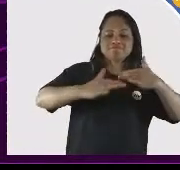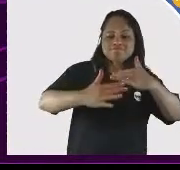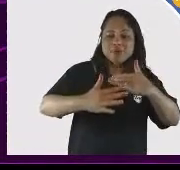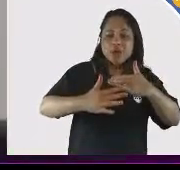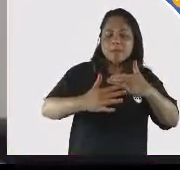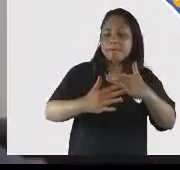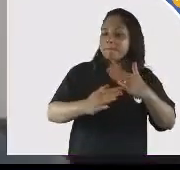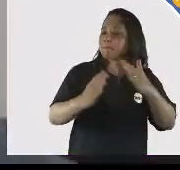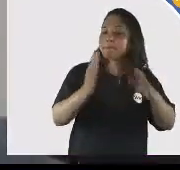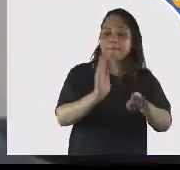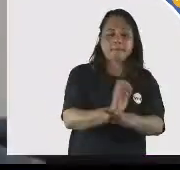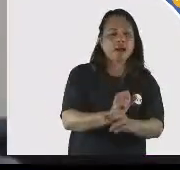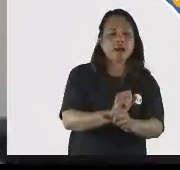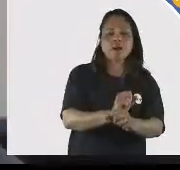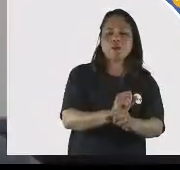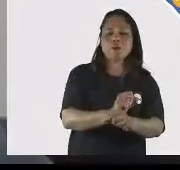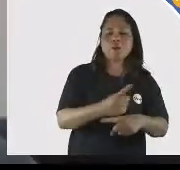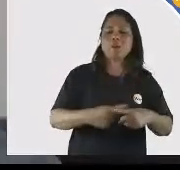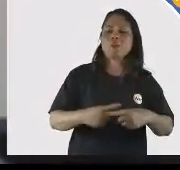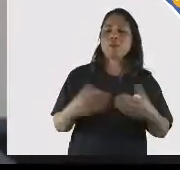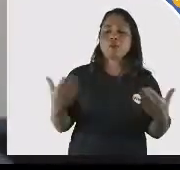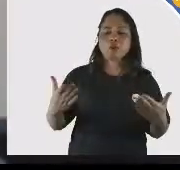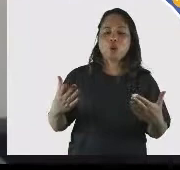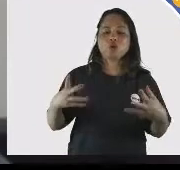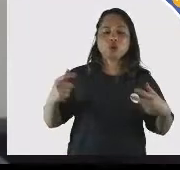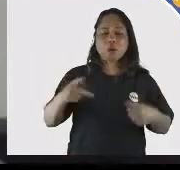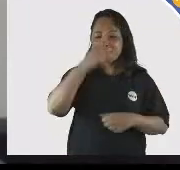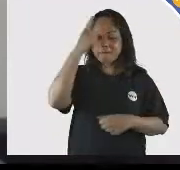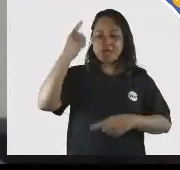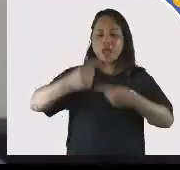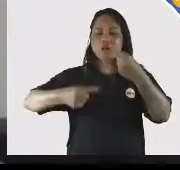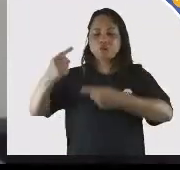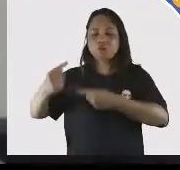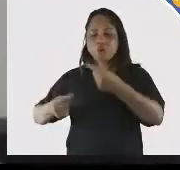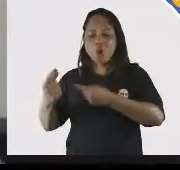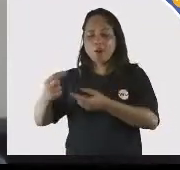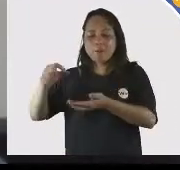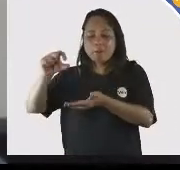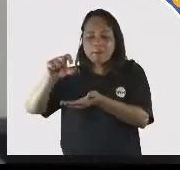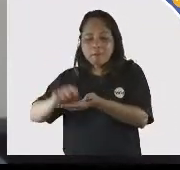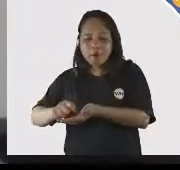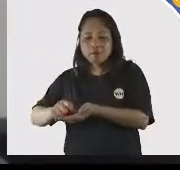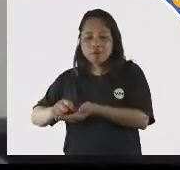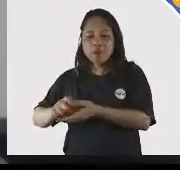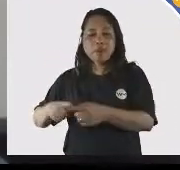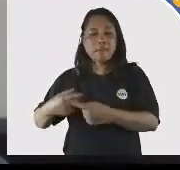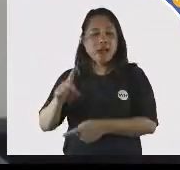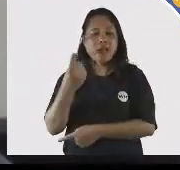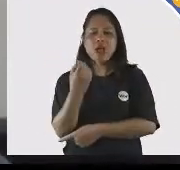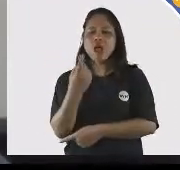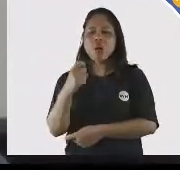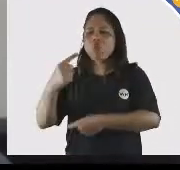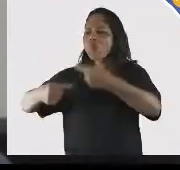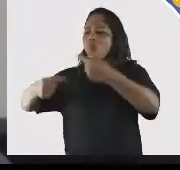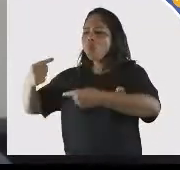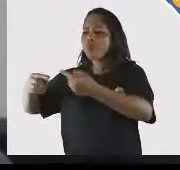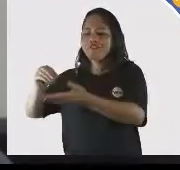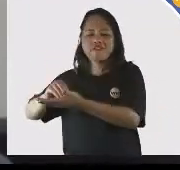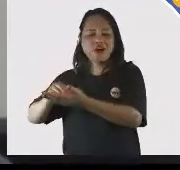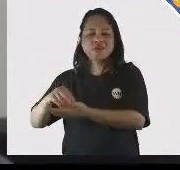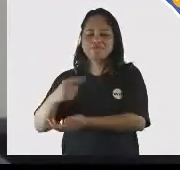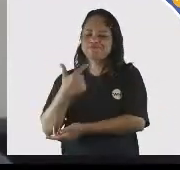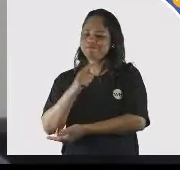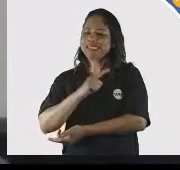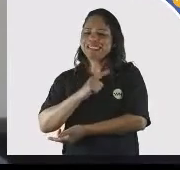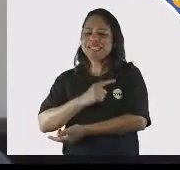é todo mundo fala do semicondutor todo mundo colocou holofote ensinando pelo condutor Mas esse não é o único componente é existem vários outros